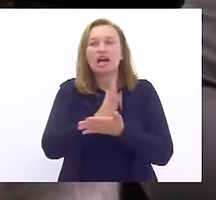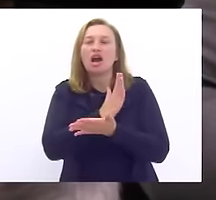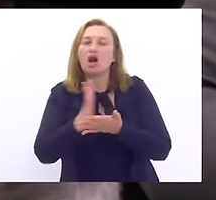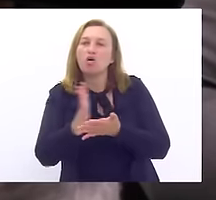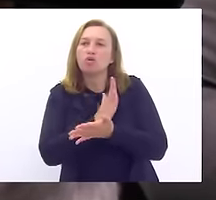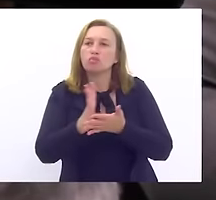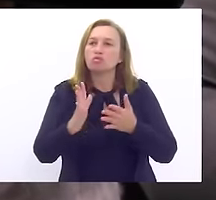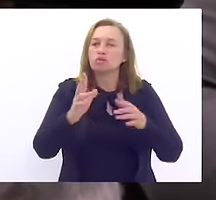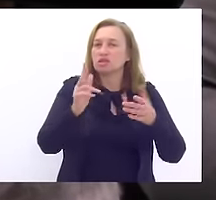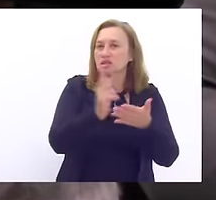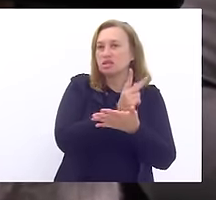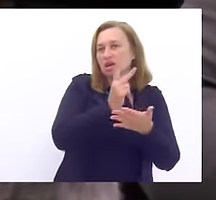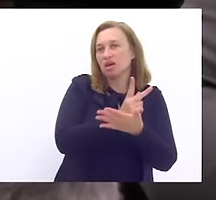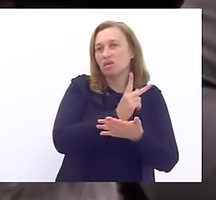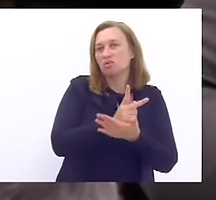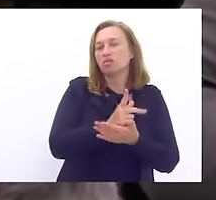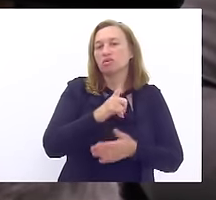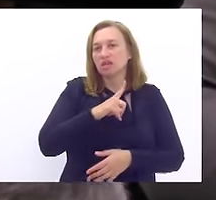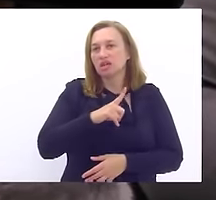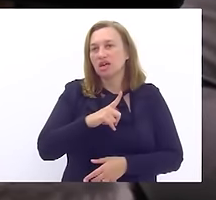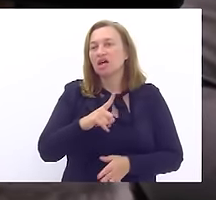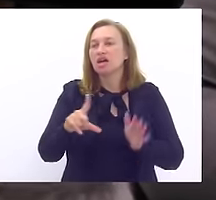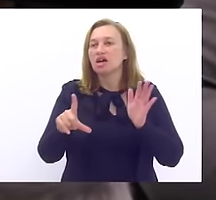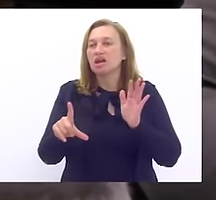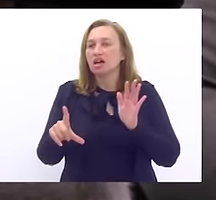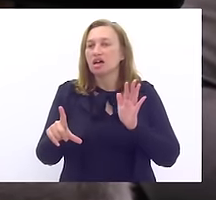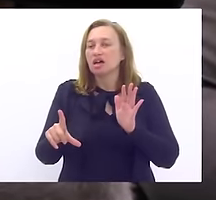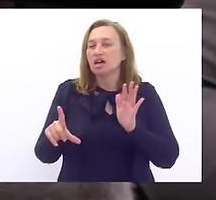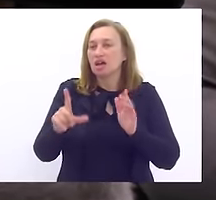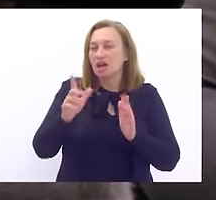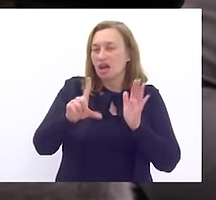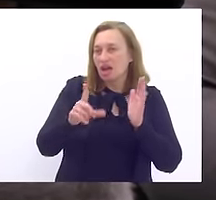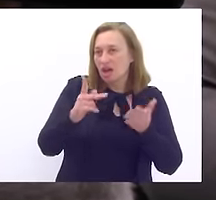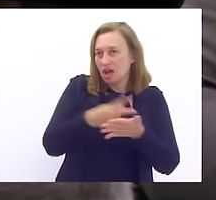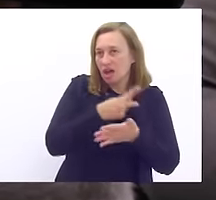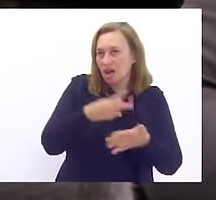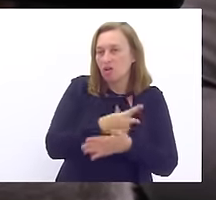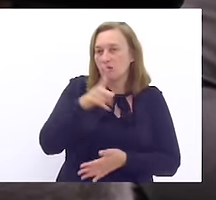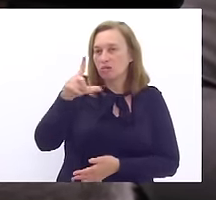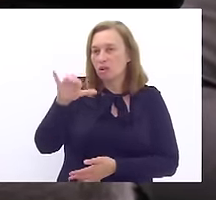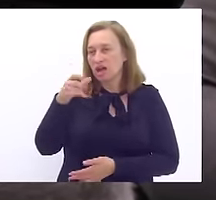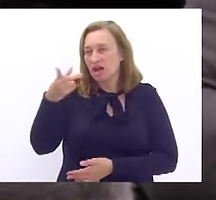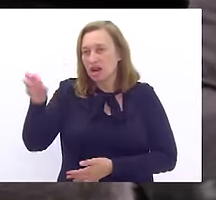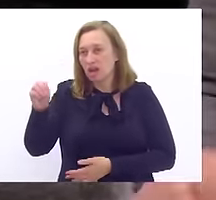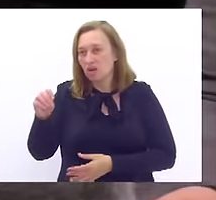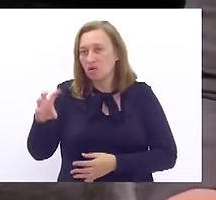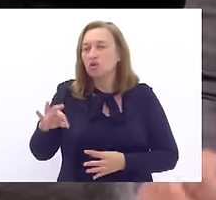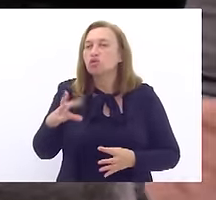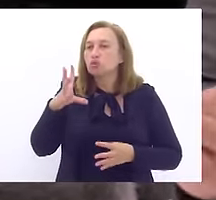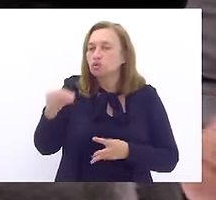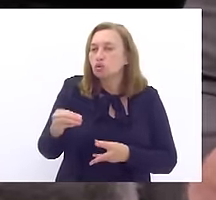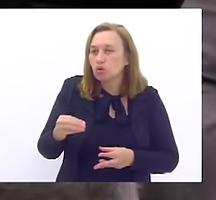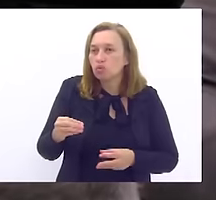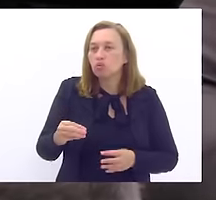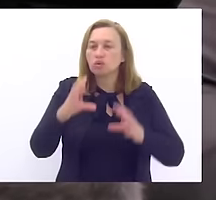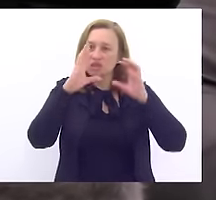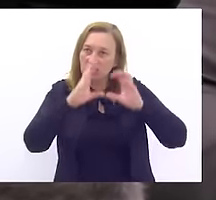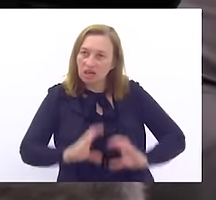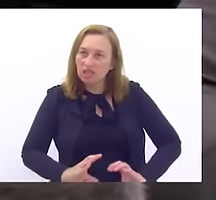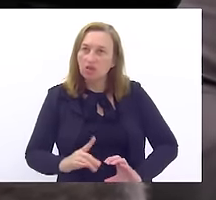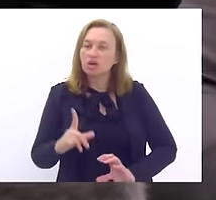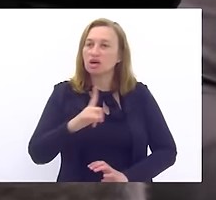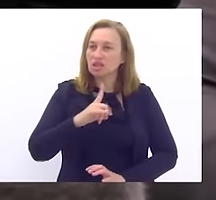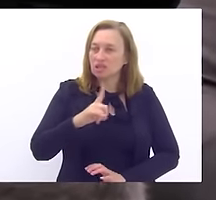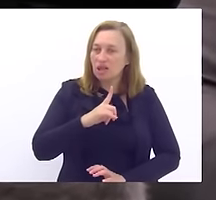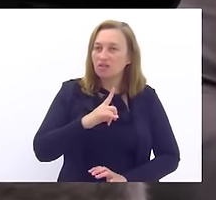casos quando a irregularidade no leilão a penalidade é O desfazimento do negócio todo e qualquer cidadão que teve